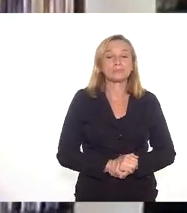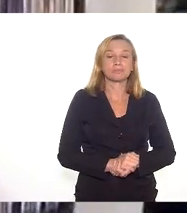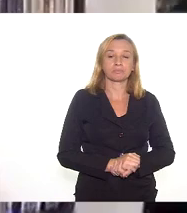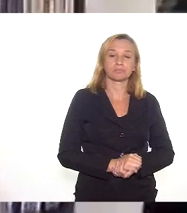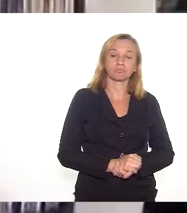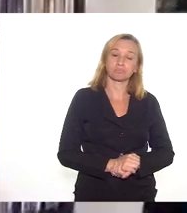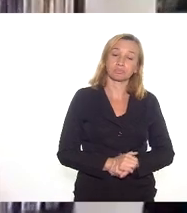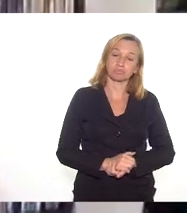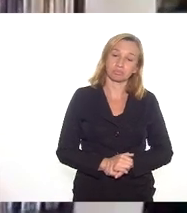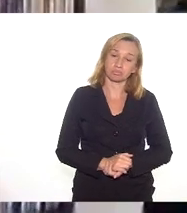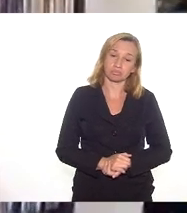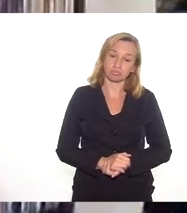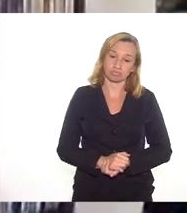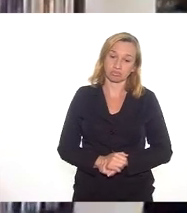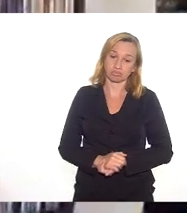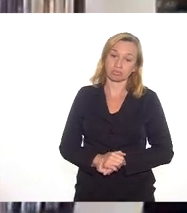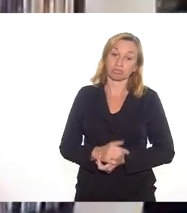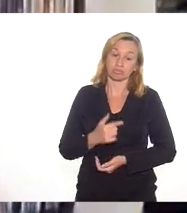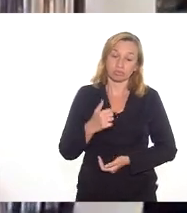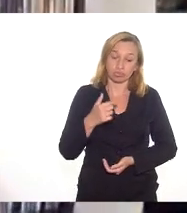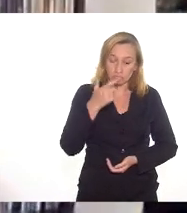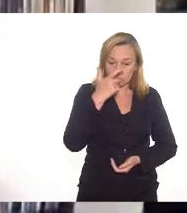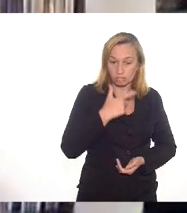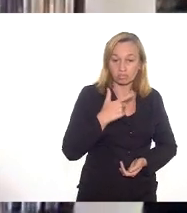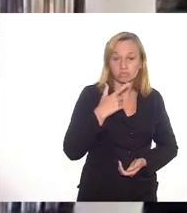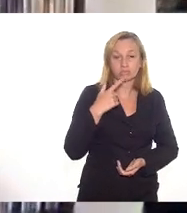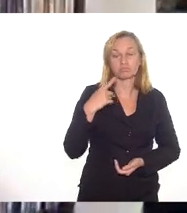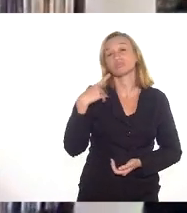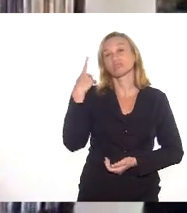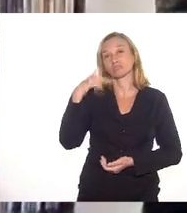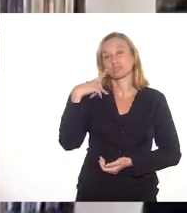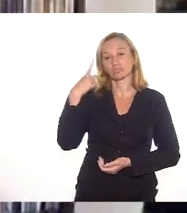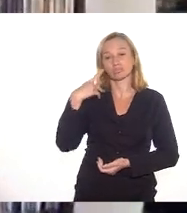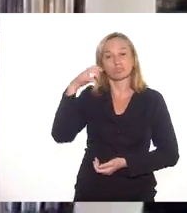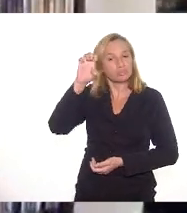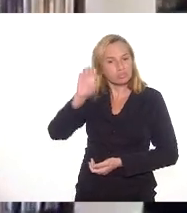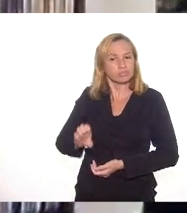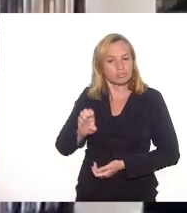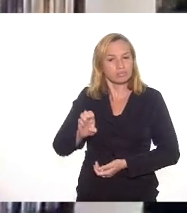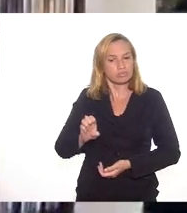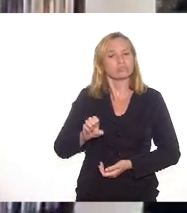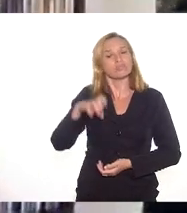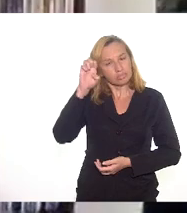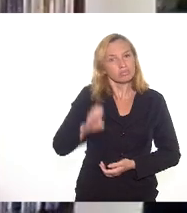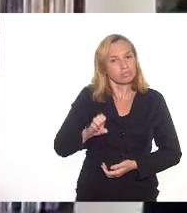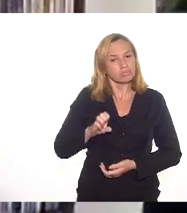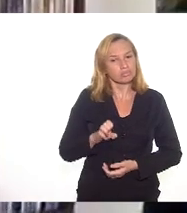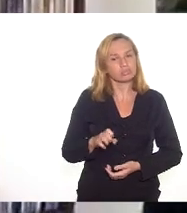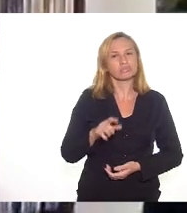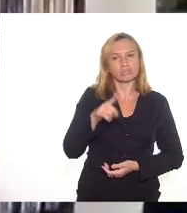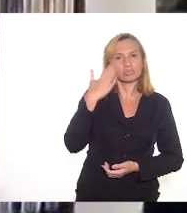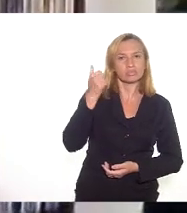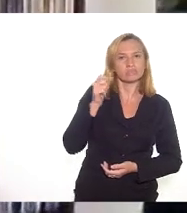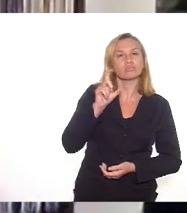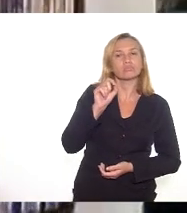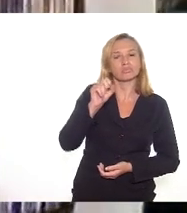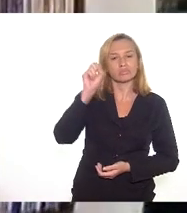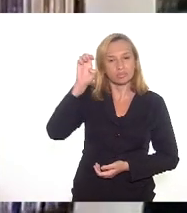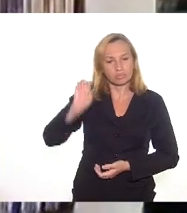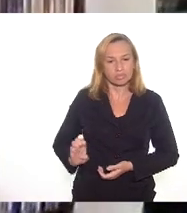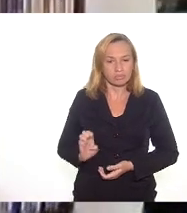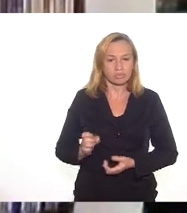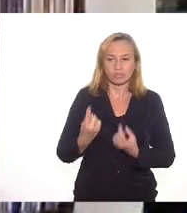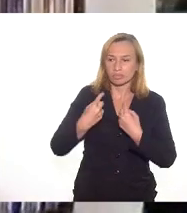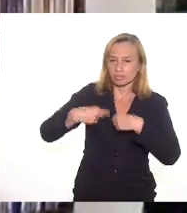considero um parlamentar da esquerda. Sou de esquerda. Sabe o que é ser de esquerda? É ser